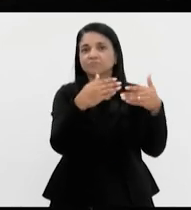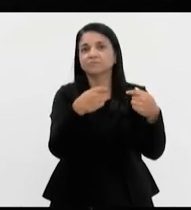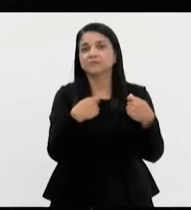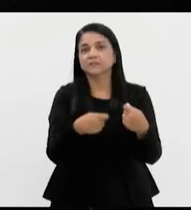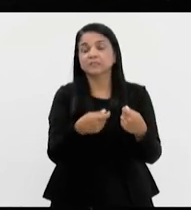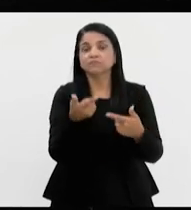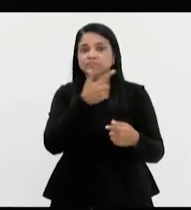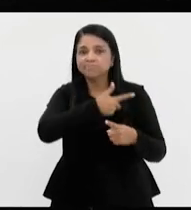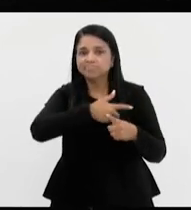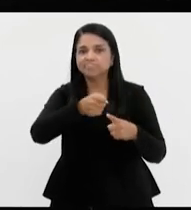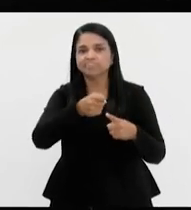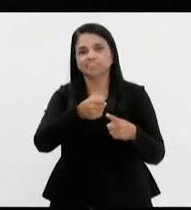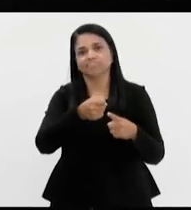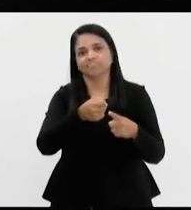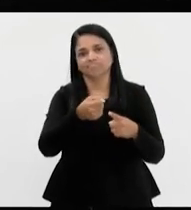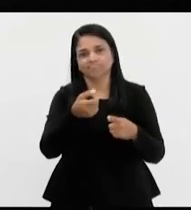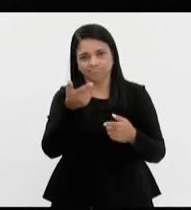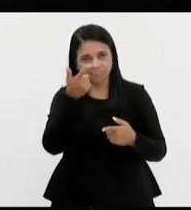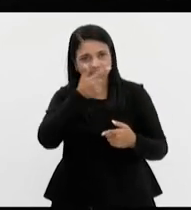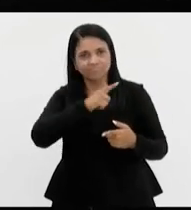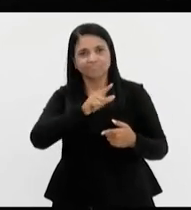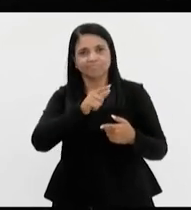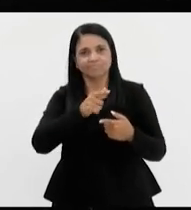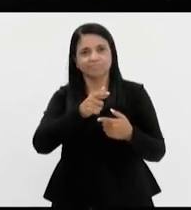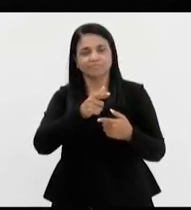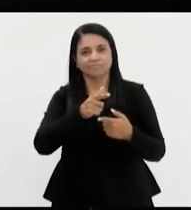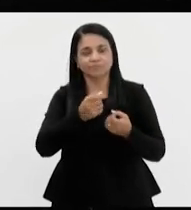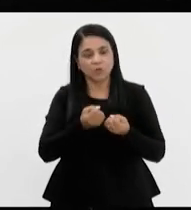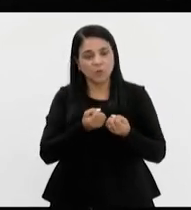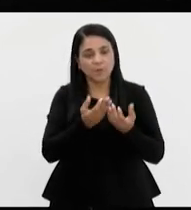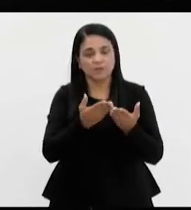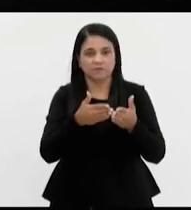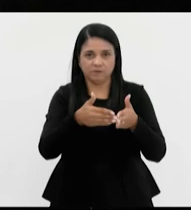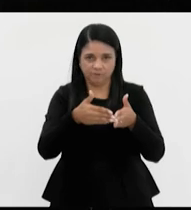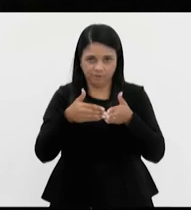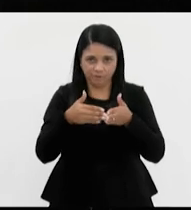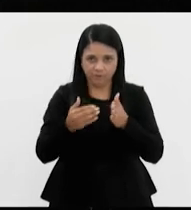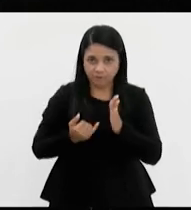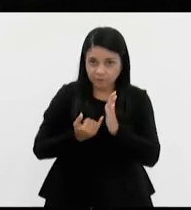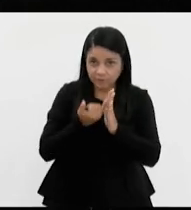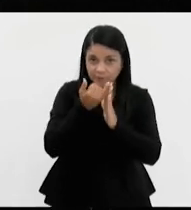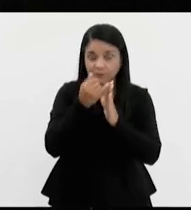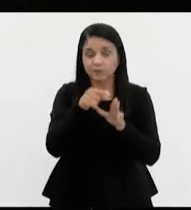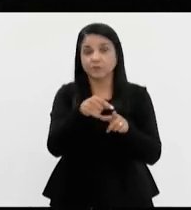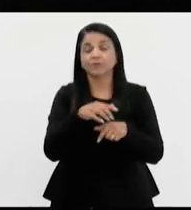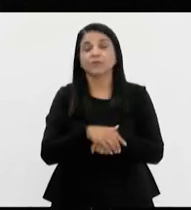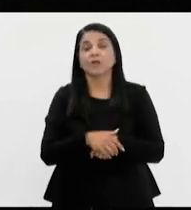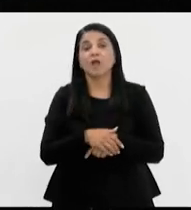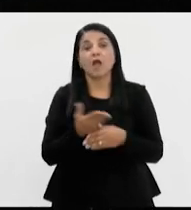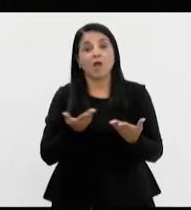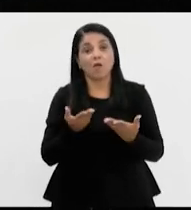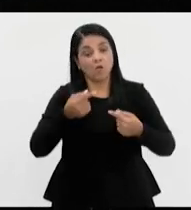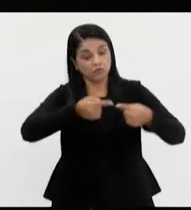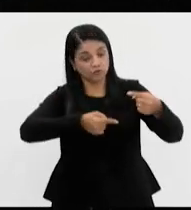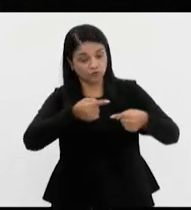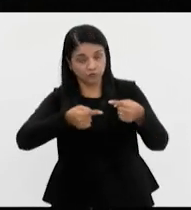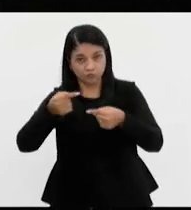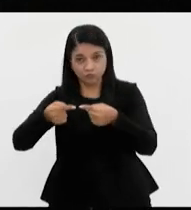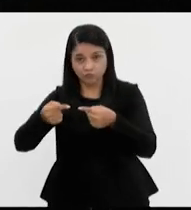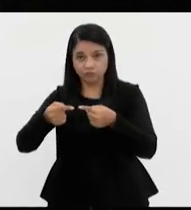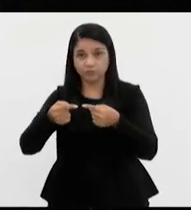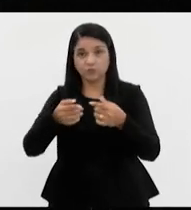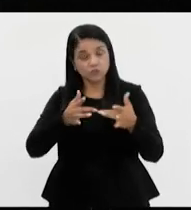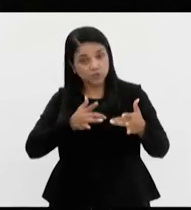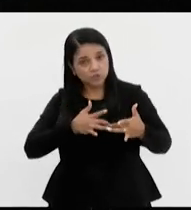sido alcançadas de alguma maneira pelo benefício fiscal. E o que eu quero discutir agora, me